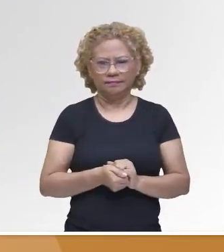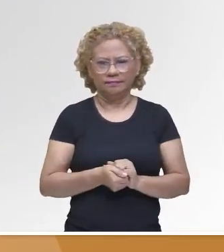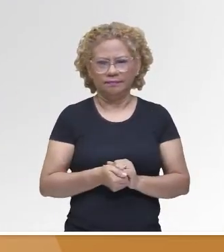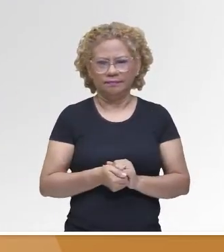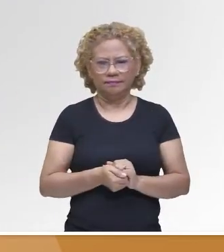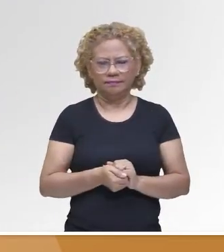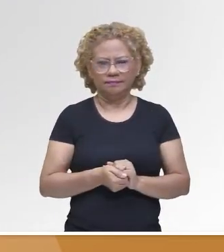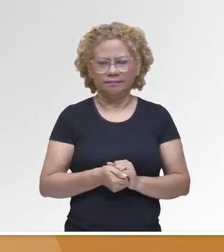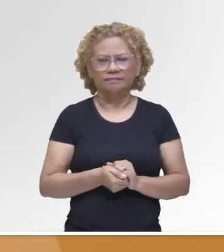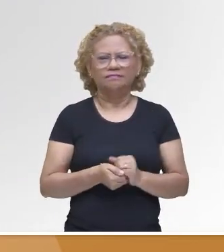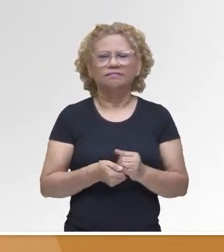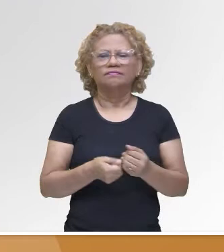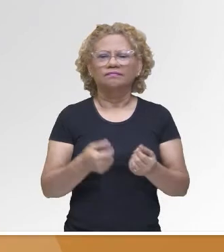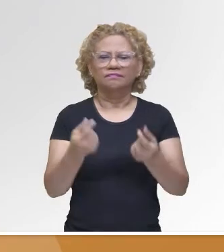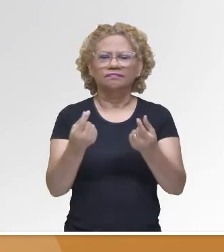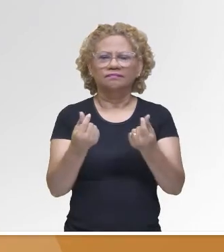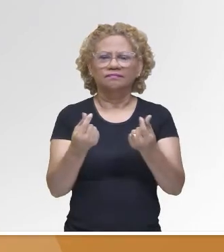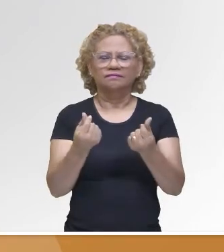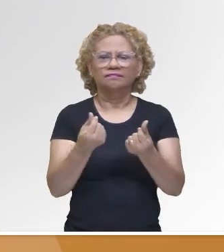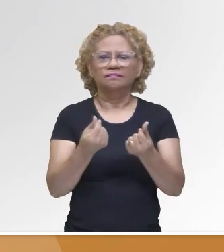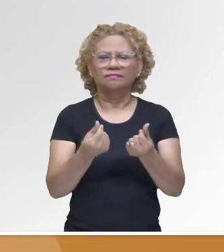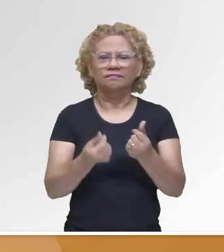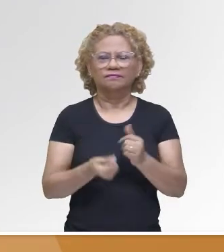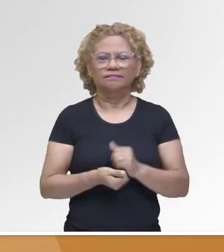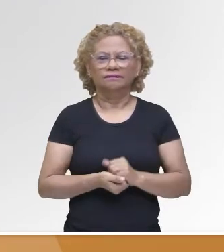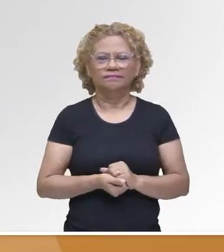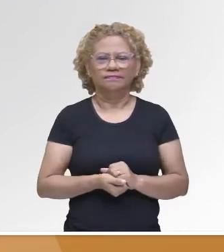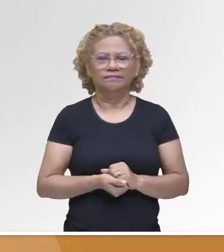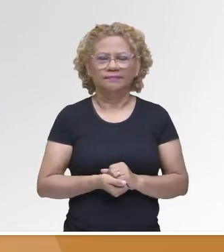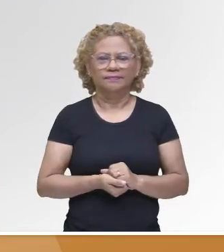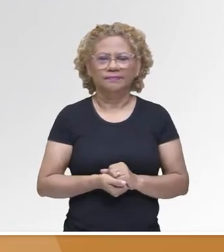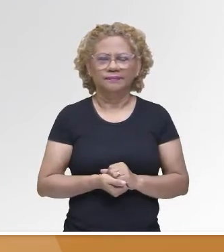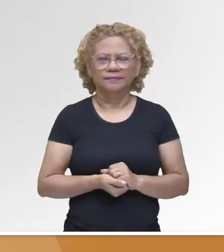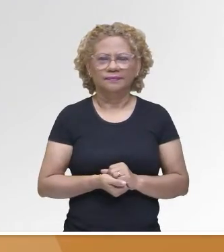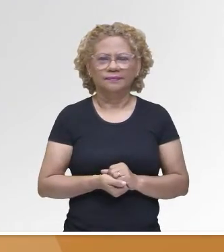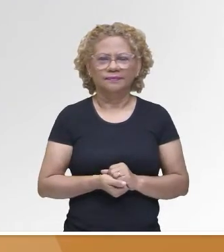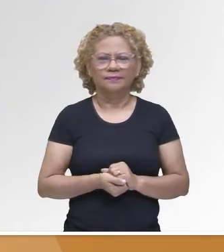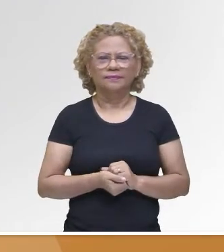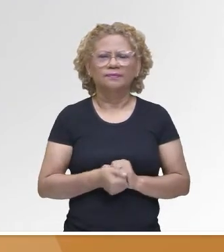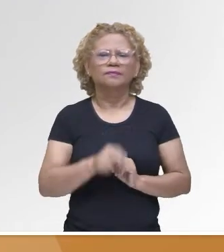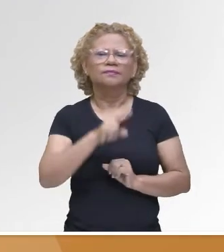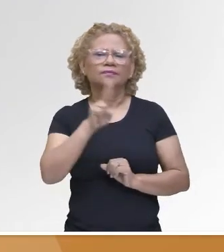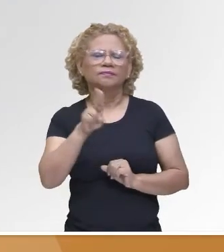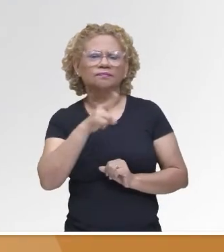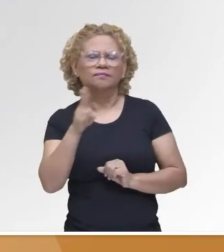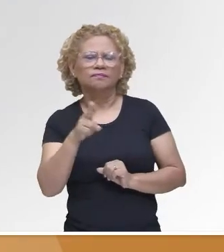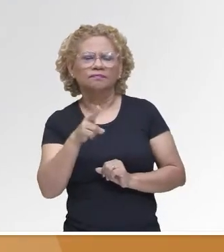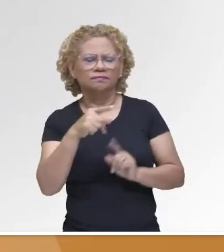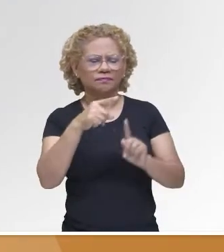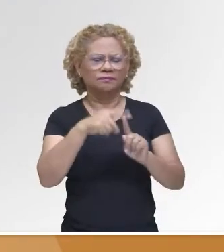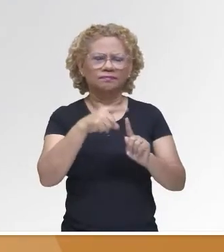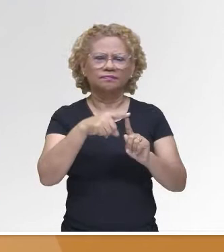gastar? Né? Qual o transporte que eu vou utilizar?